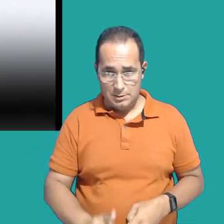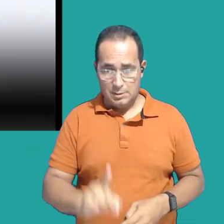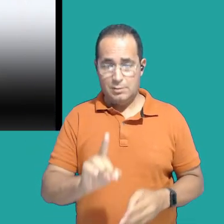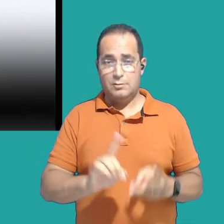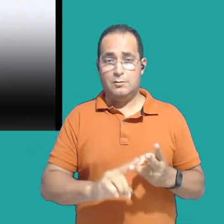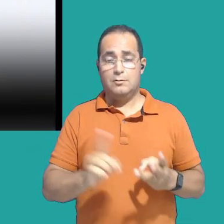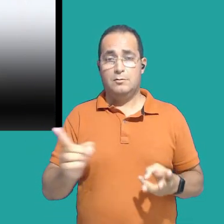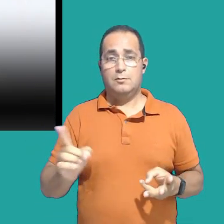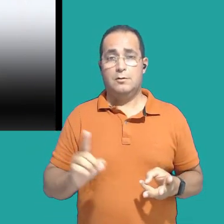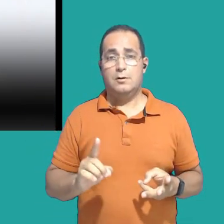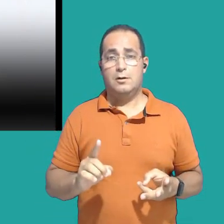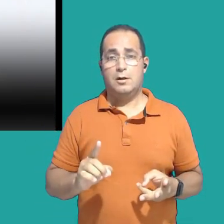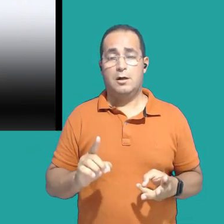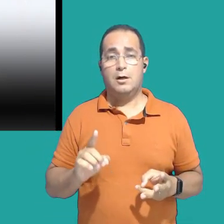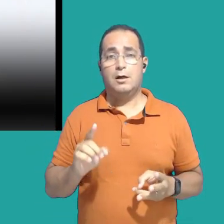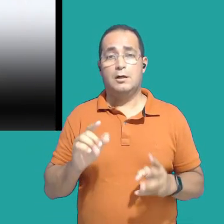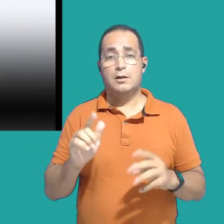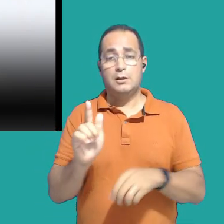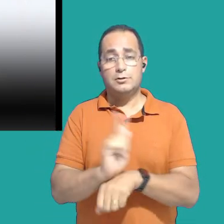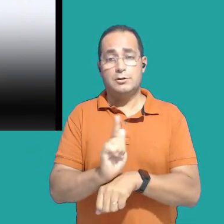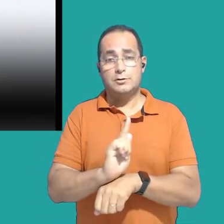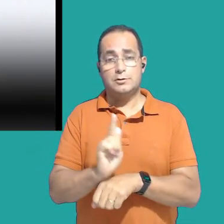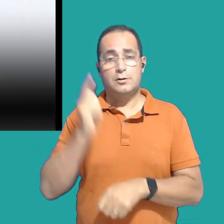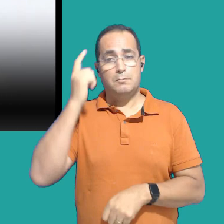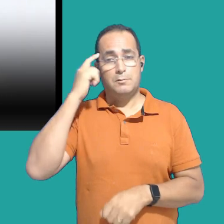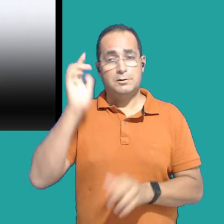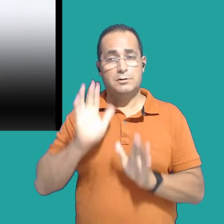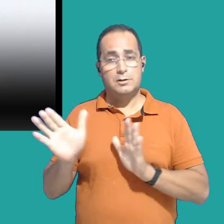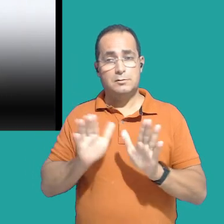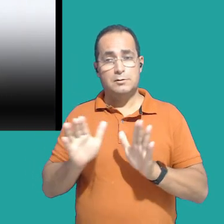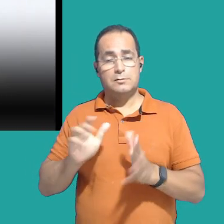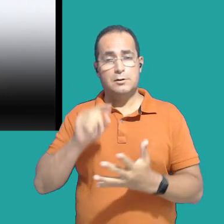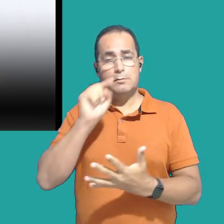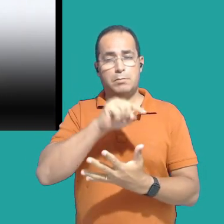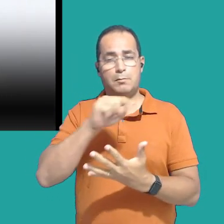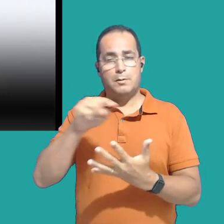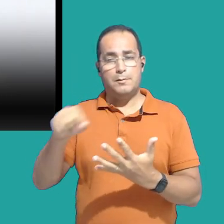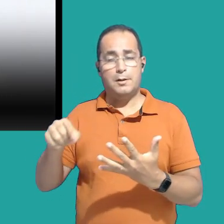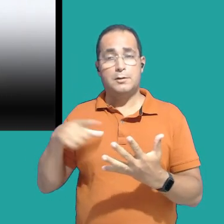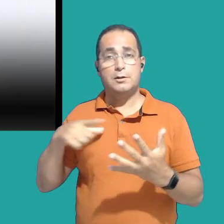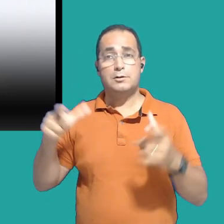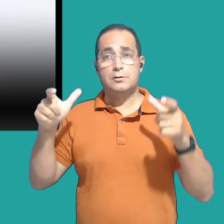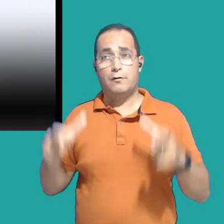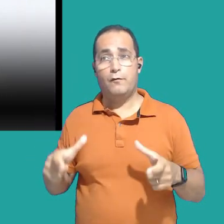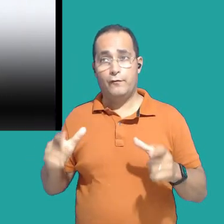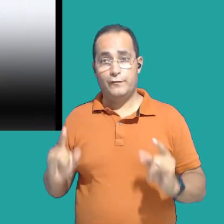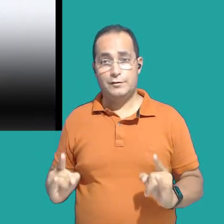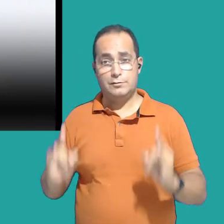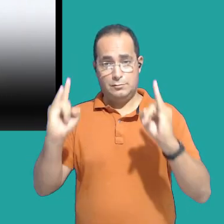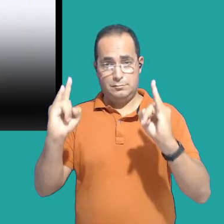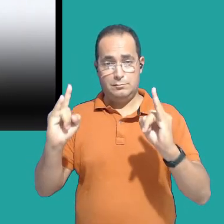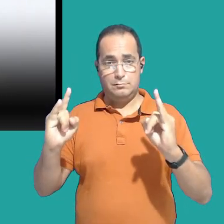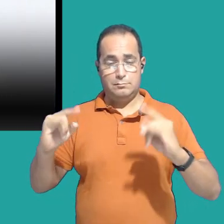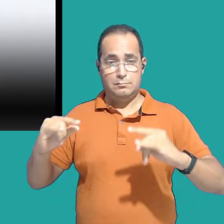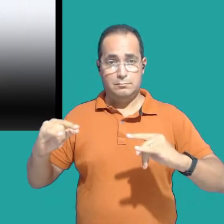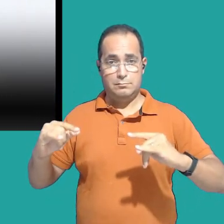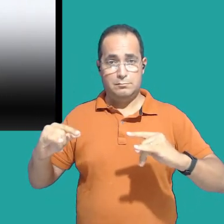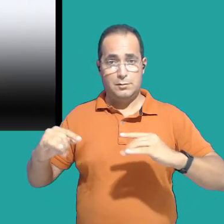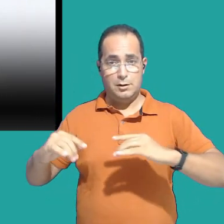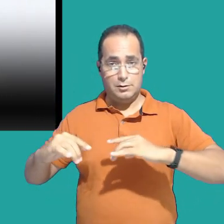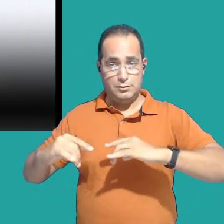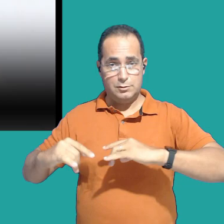a gestão da escola, pensar em acessibilidade em todos os quesitos, desde o ambiente